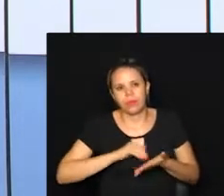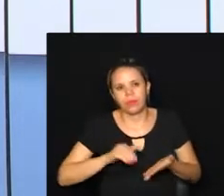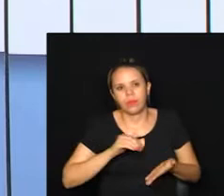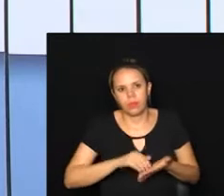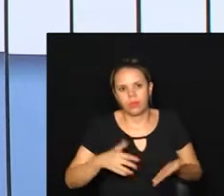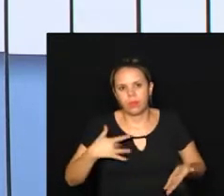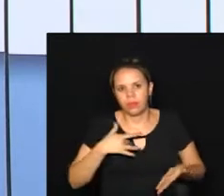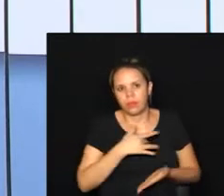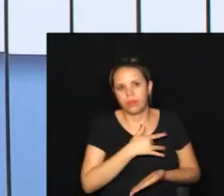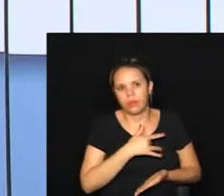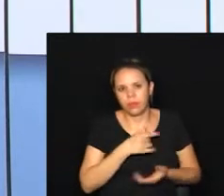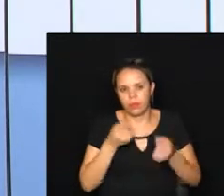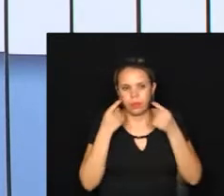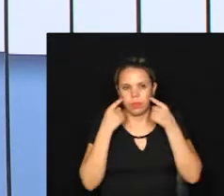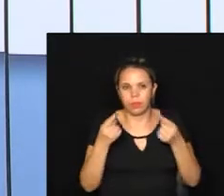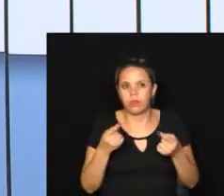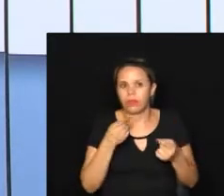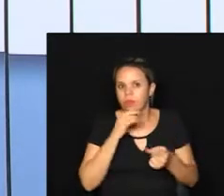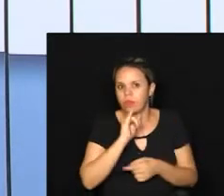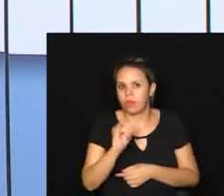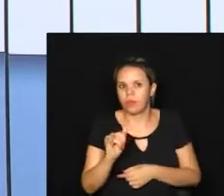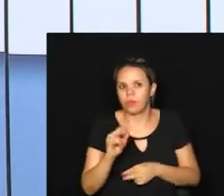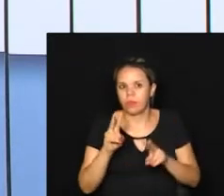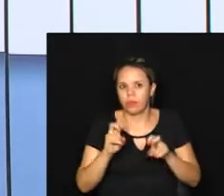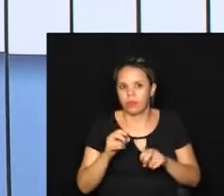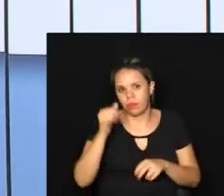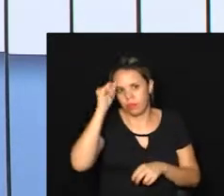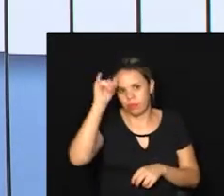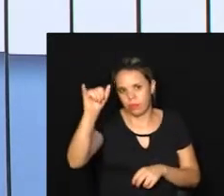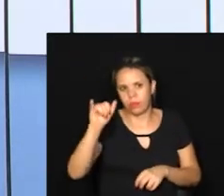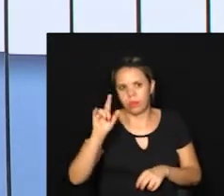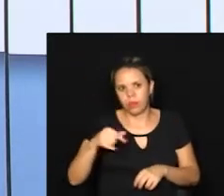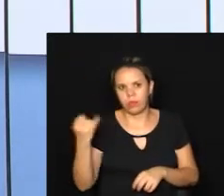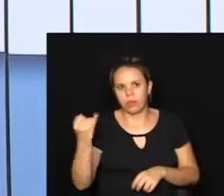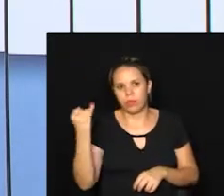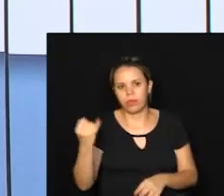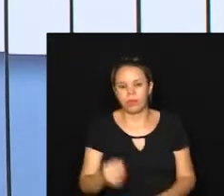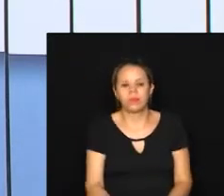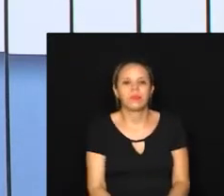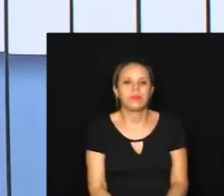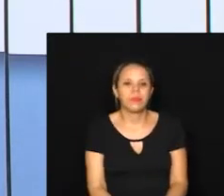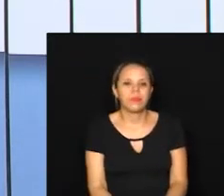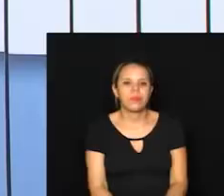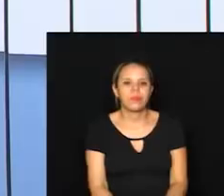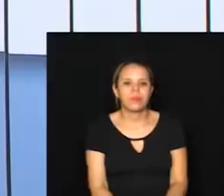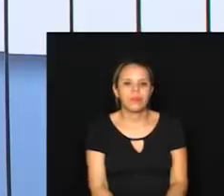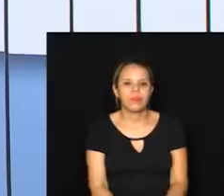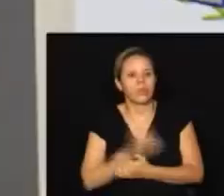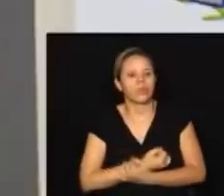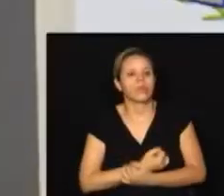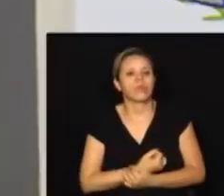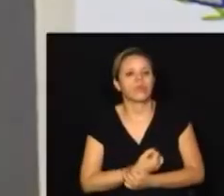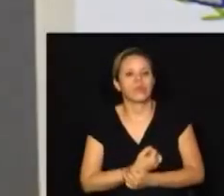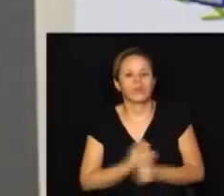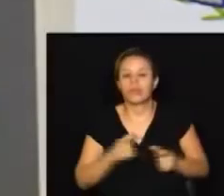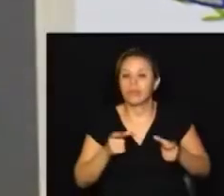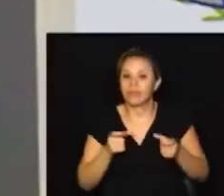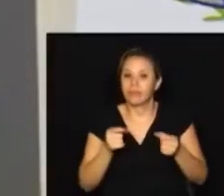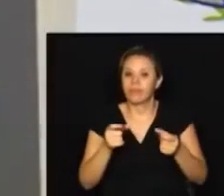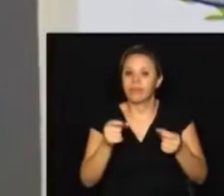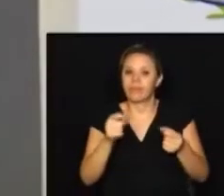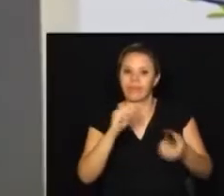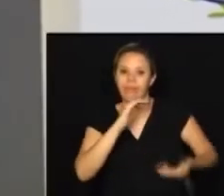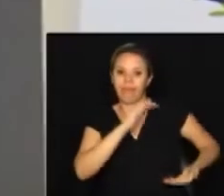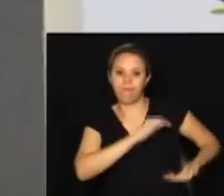de Saúde deixou um alerta a respeito da prevenção, que é muito importante. O câncer de mama é